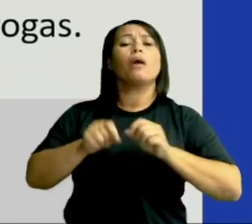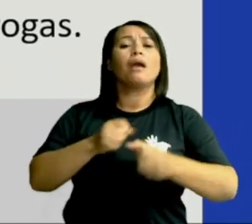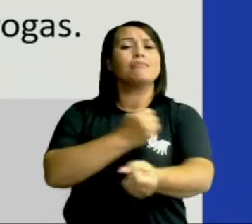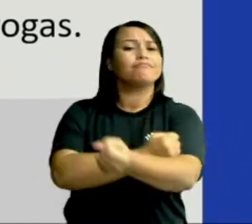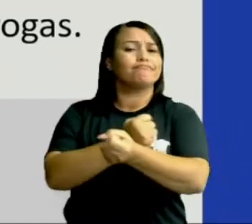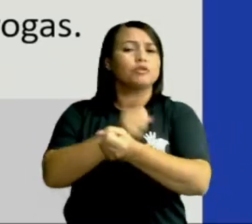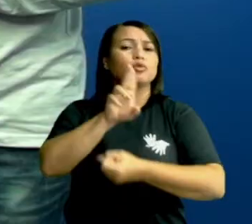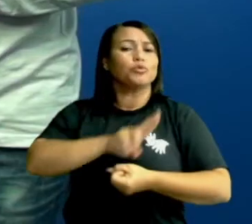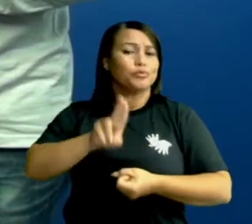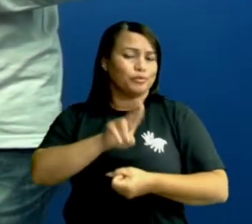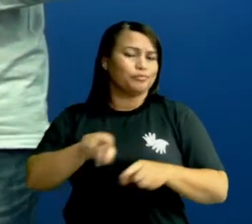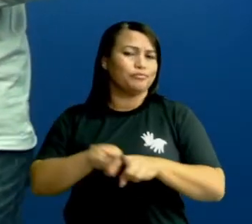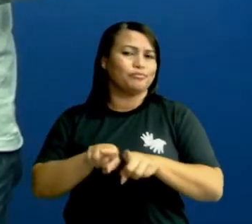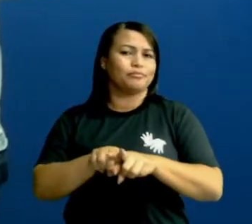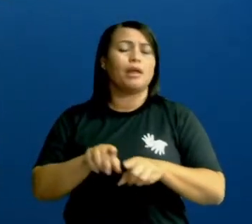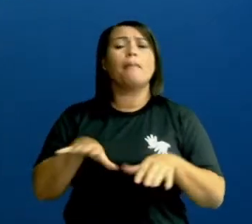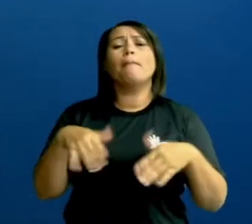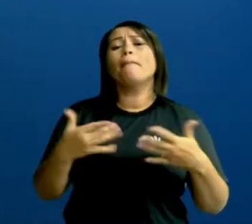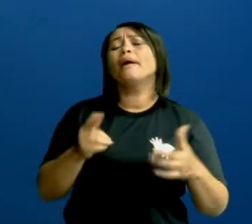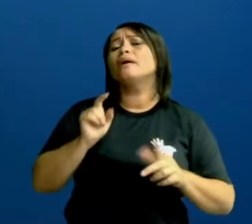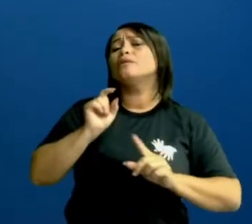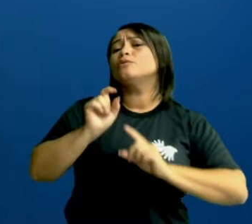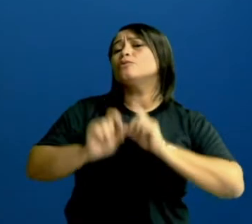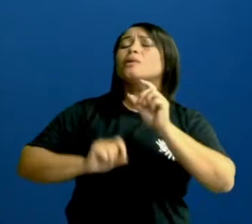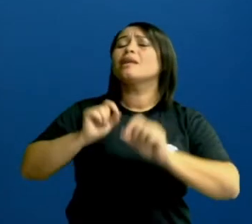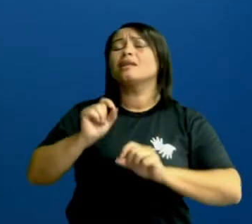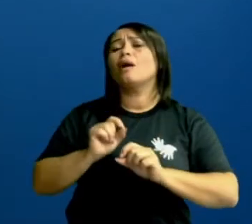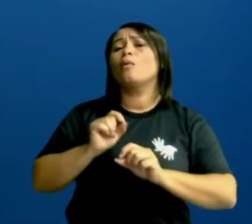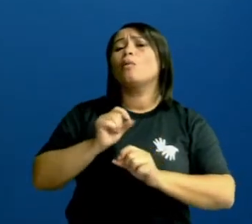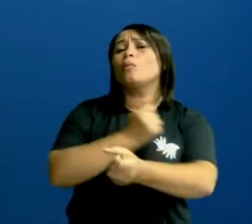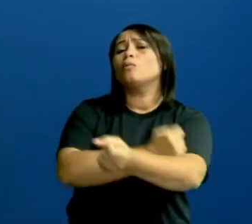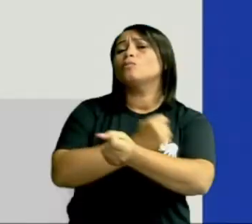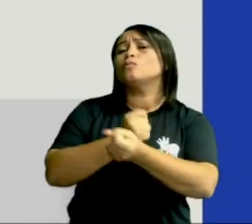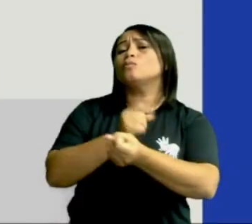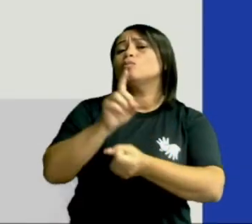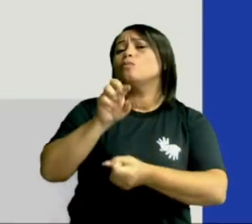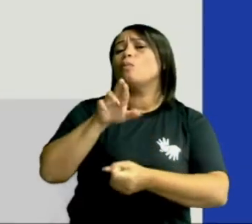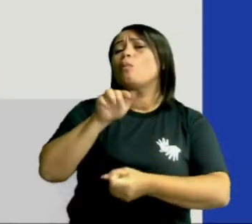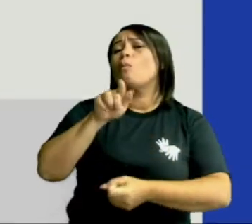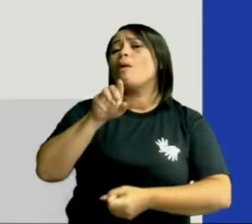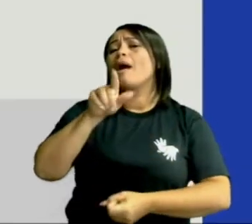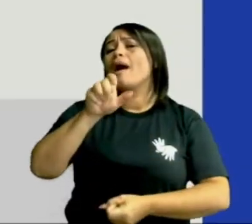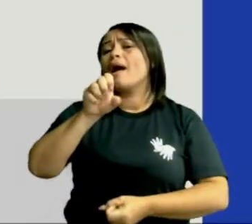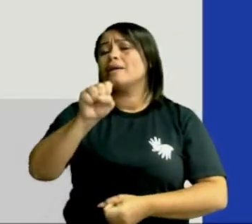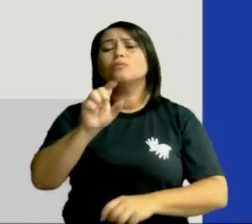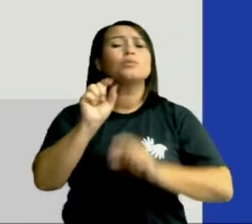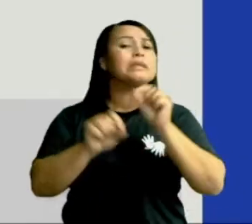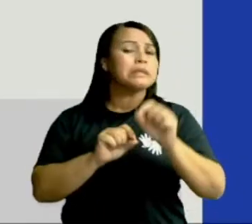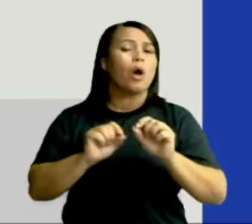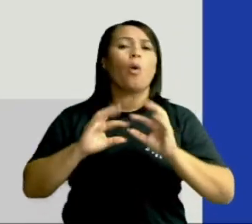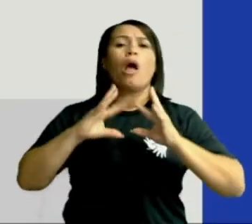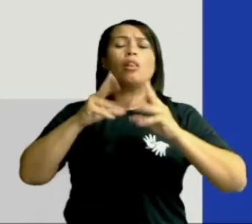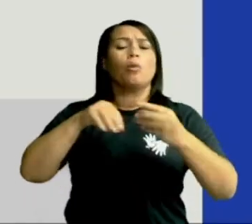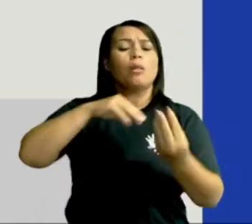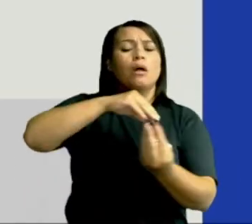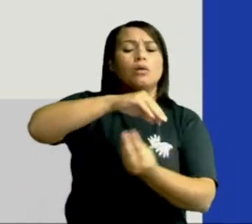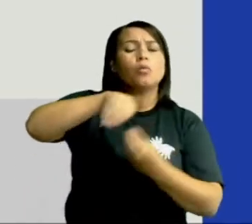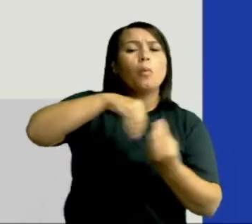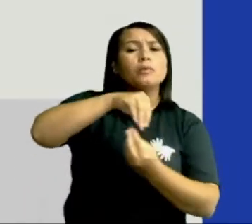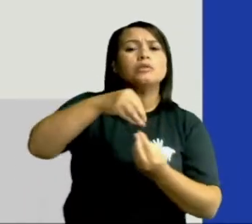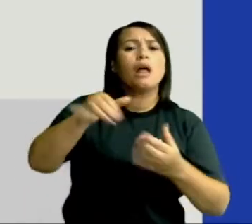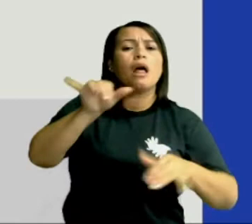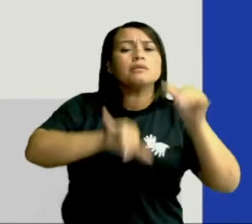uso das drogas. Mas afinal de contas, o que são as drogas? Droga é toda substância